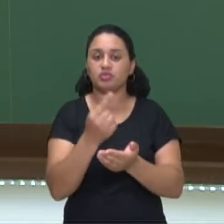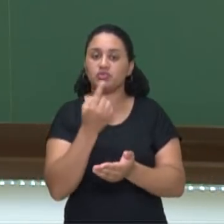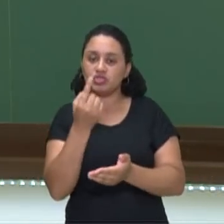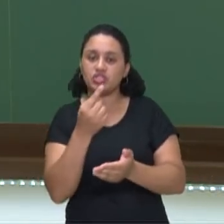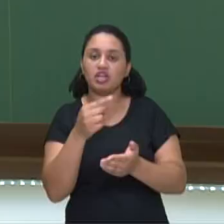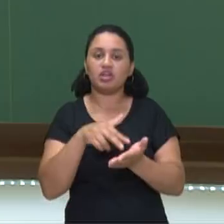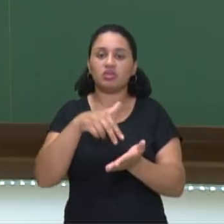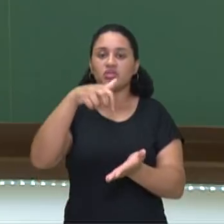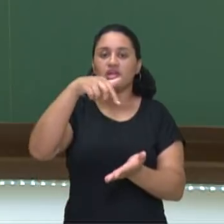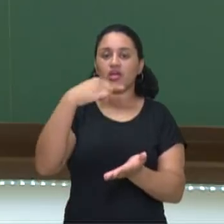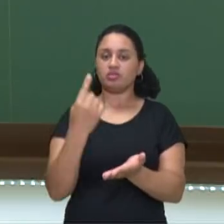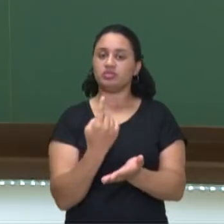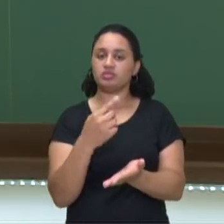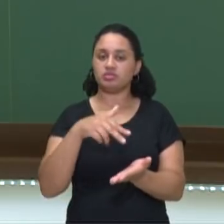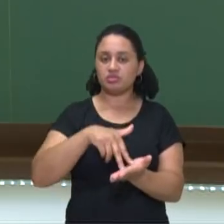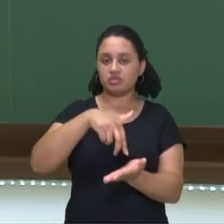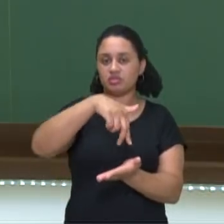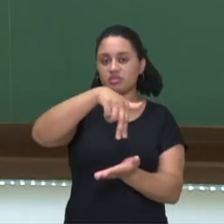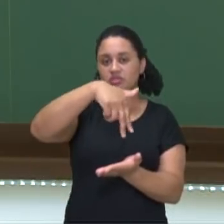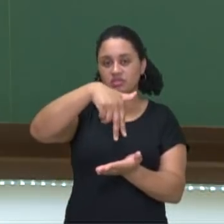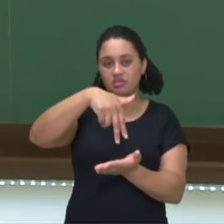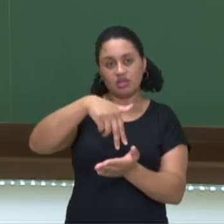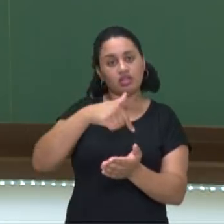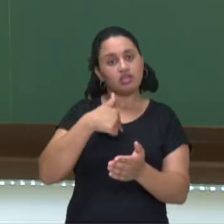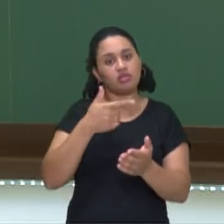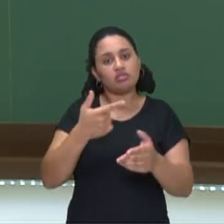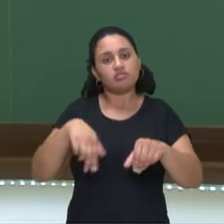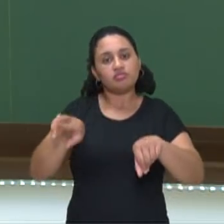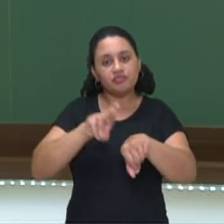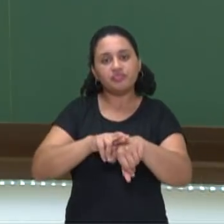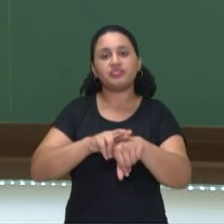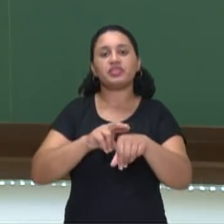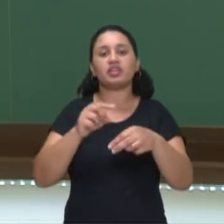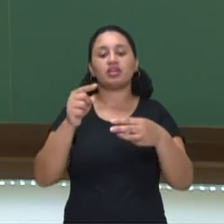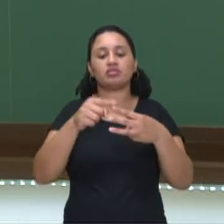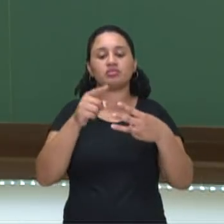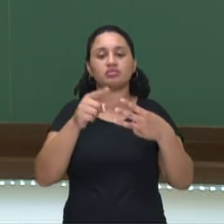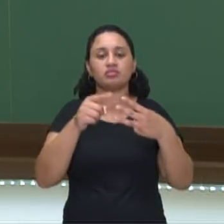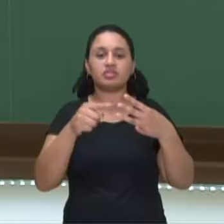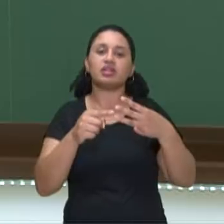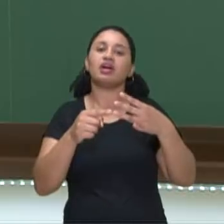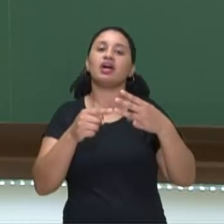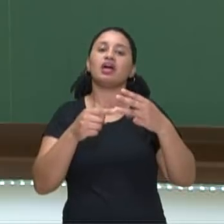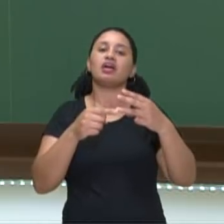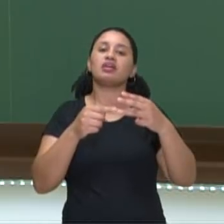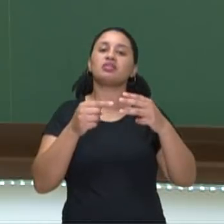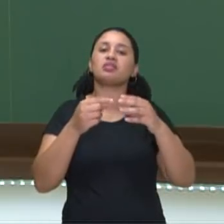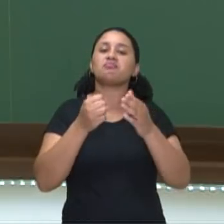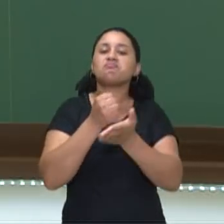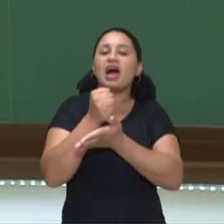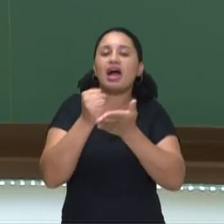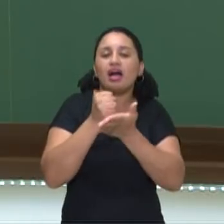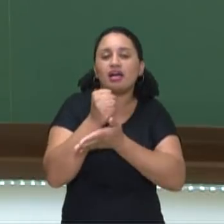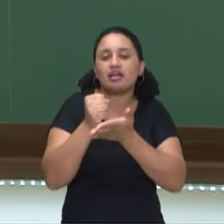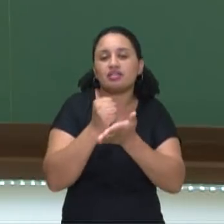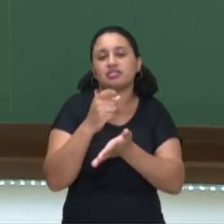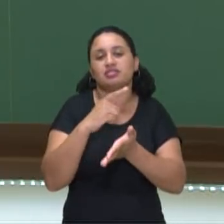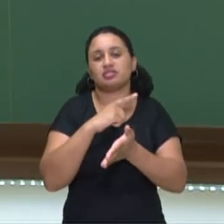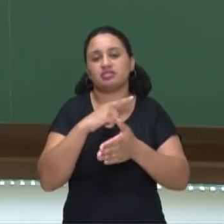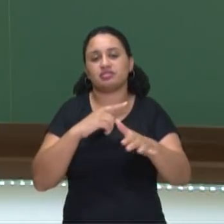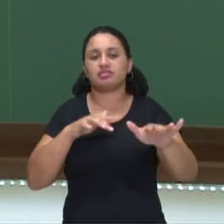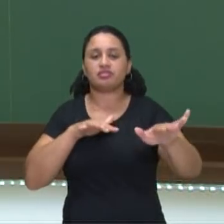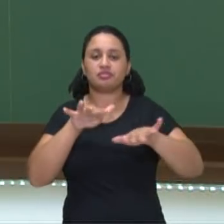salto, certo? Então, nós revisamos aqui os 3 elementos básicos, né,